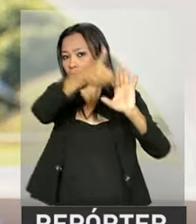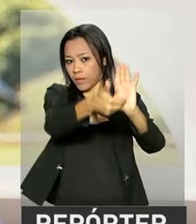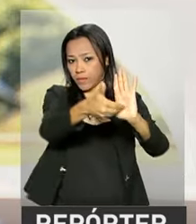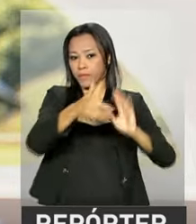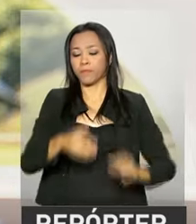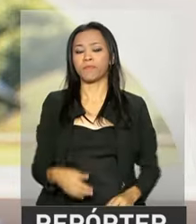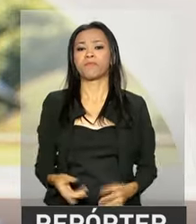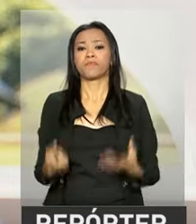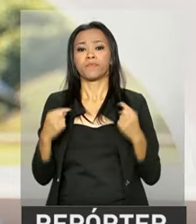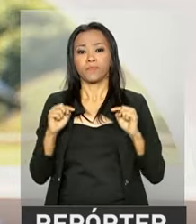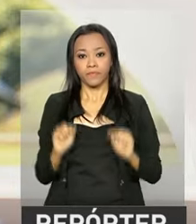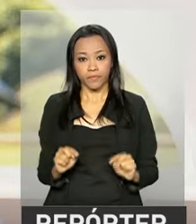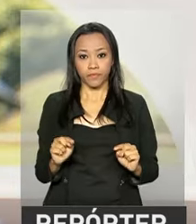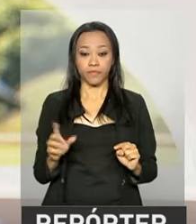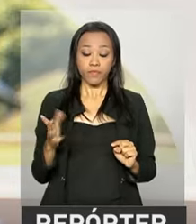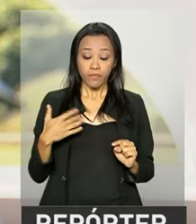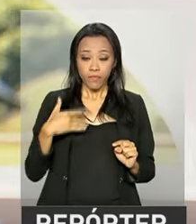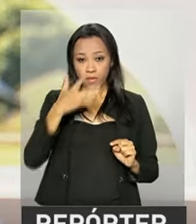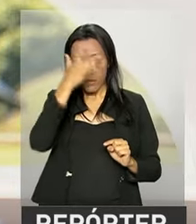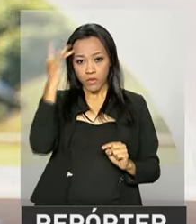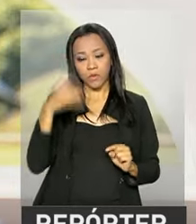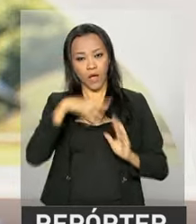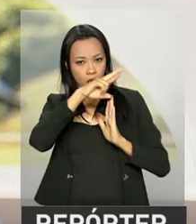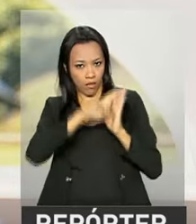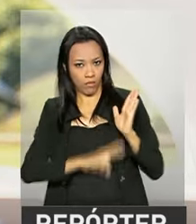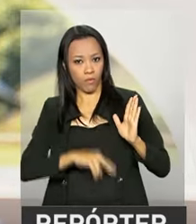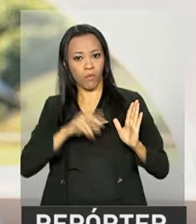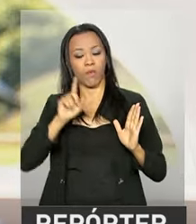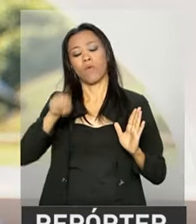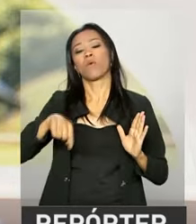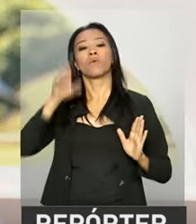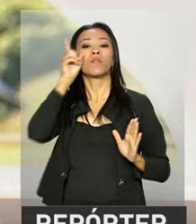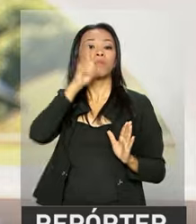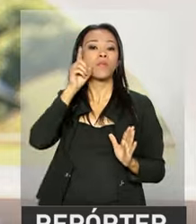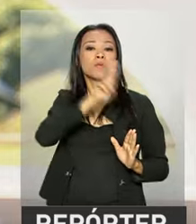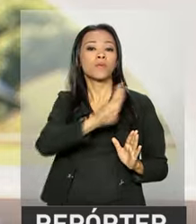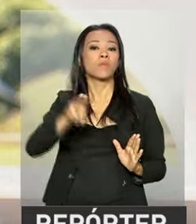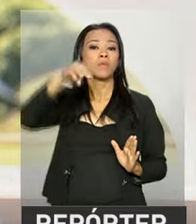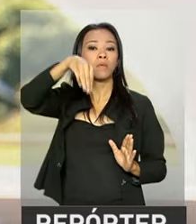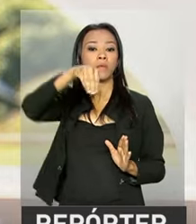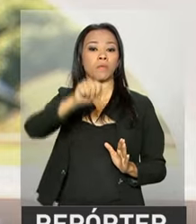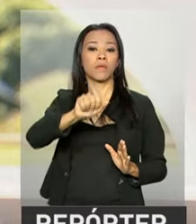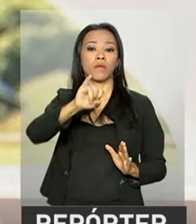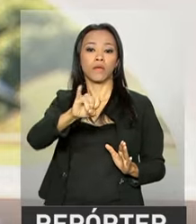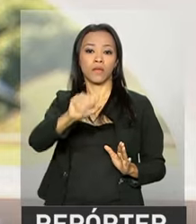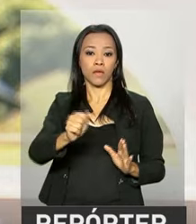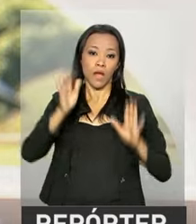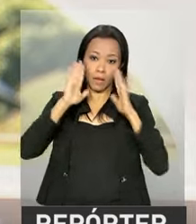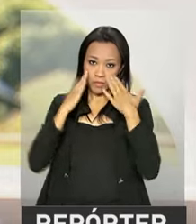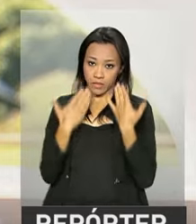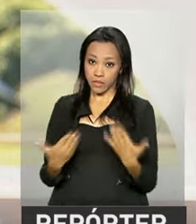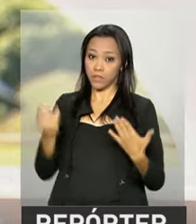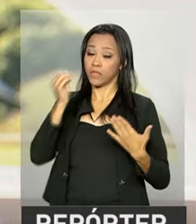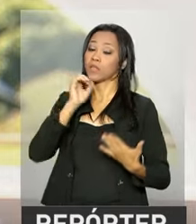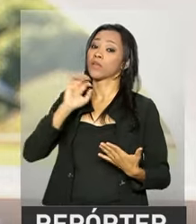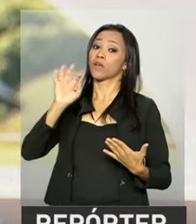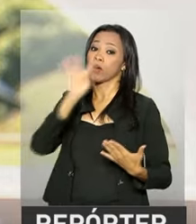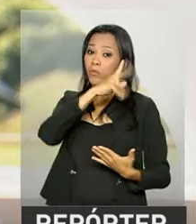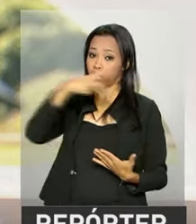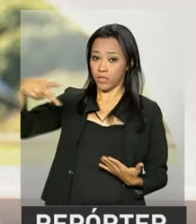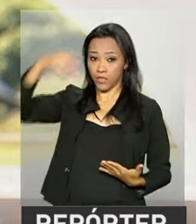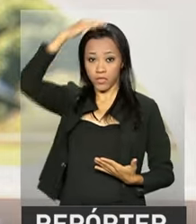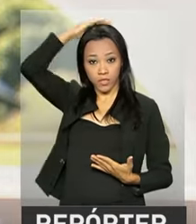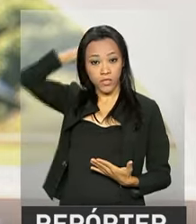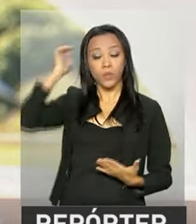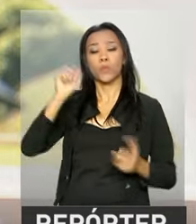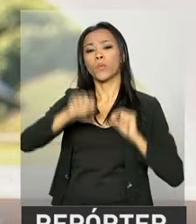Existe a expectativa de que o relator da PEC na Câmara, o deputado Arthur Maia, apresente ao presidente